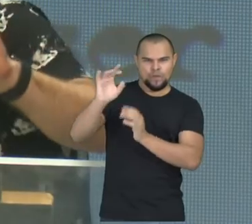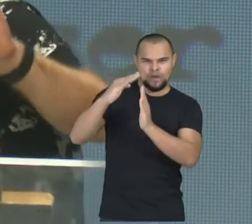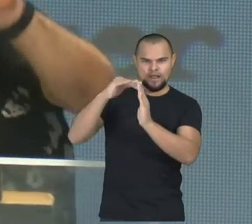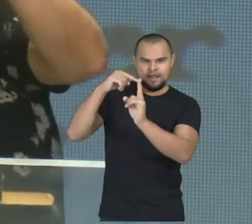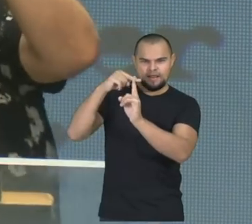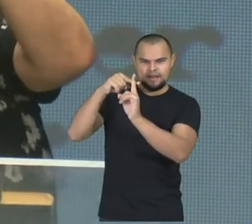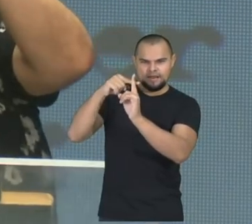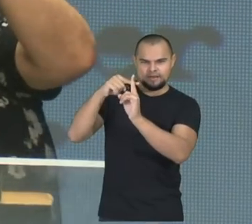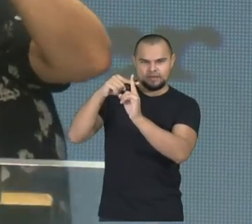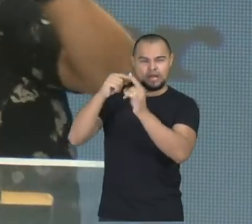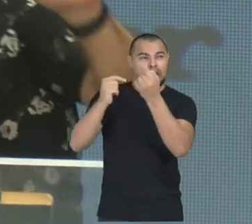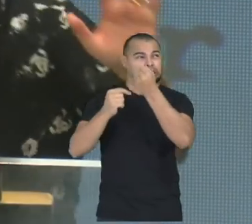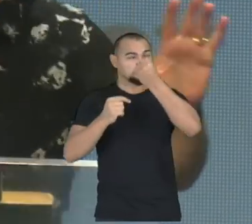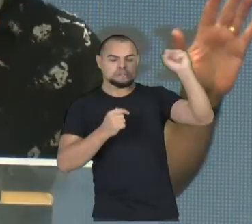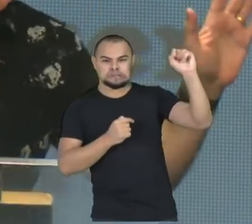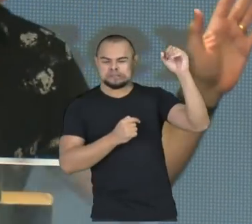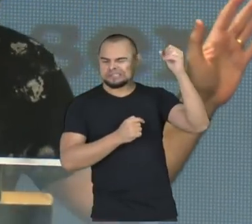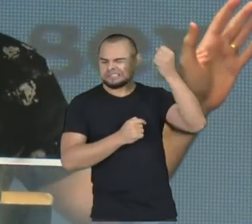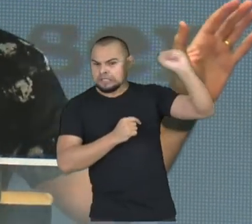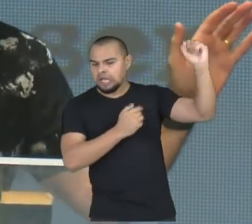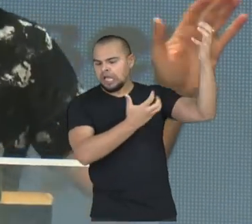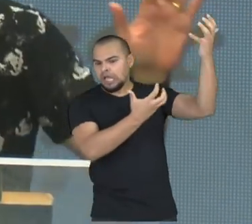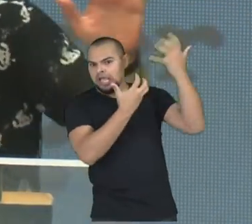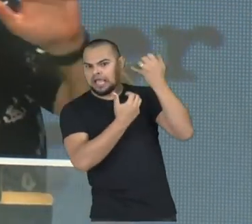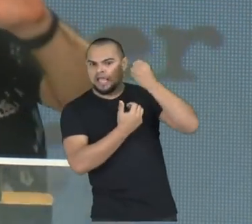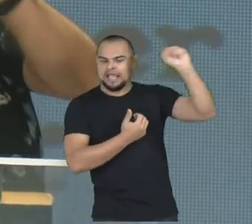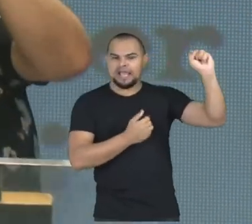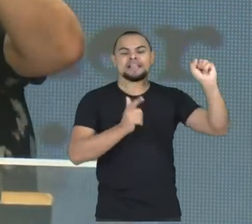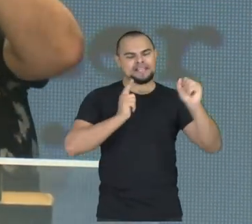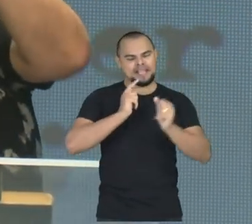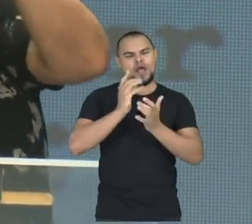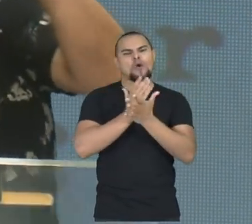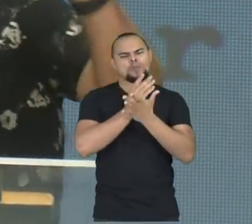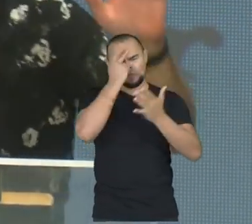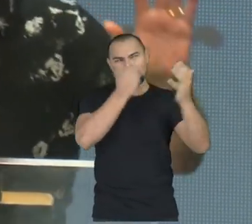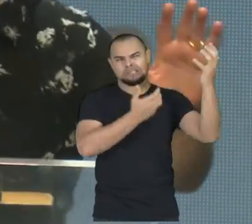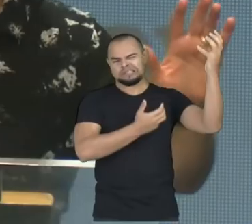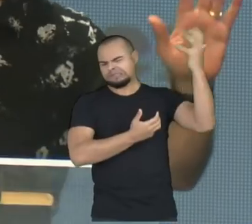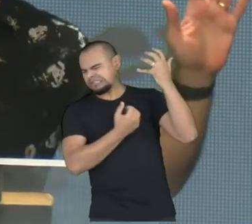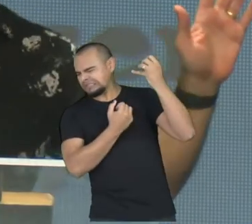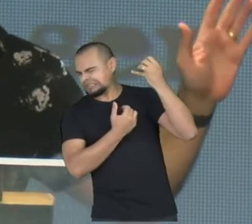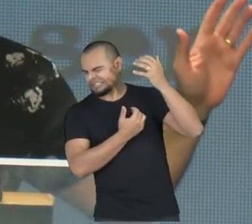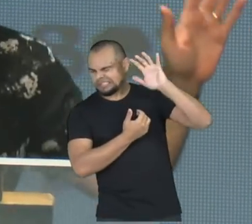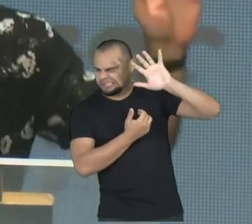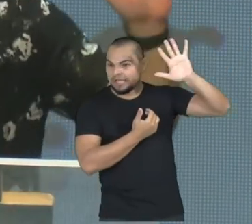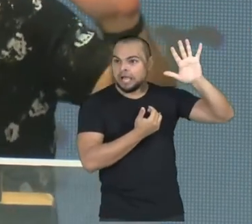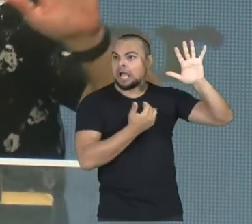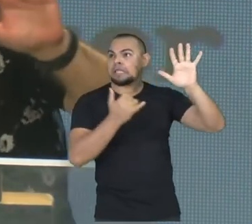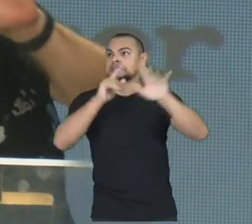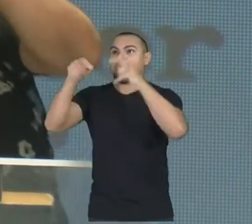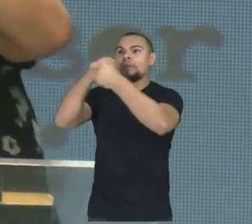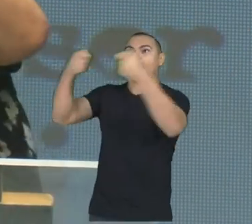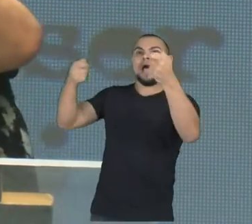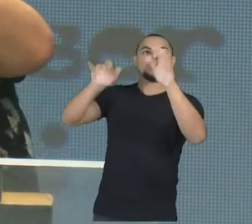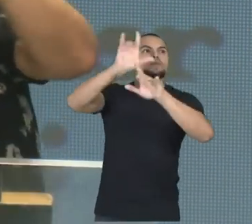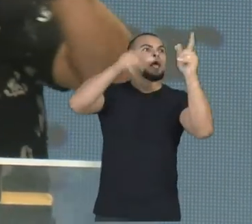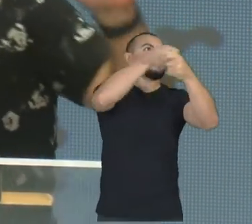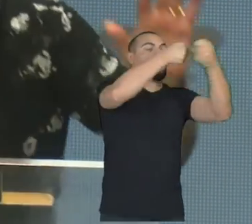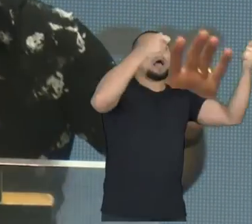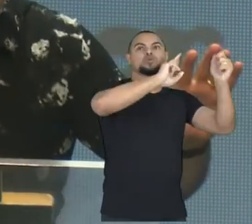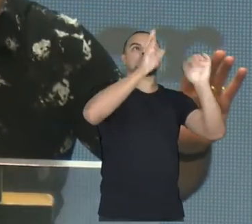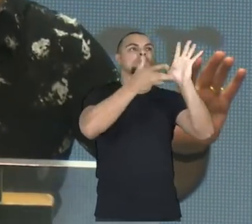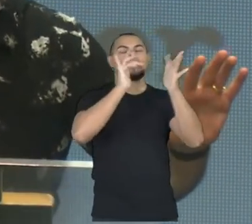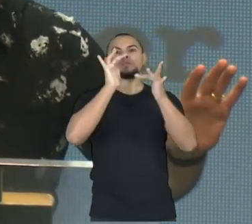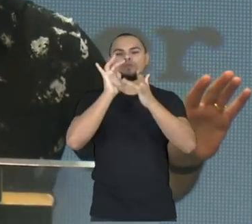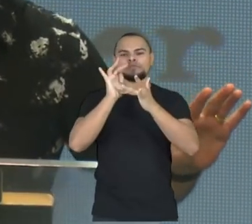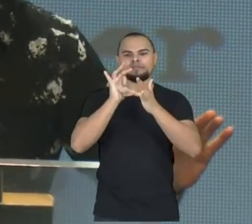se defendendo do inferno, né? Tem gente que vive se defendendo do inferno. Amarra aqui, amarra acolá, faz isso e faz